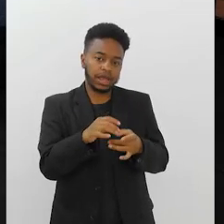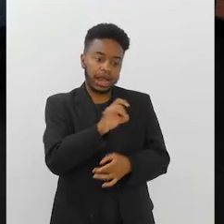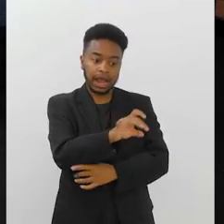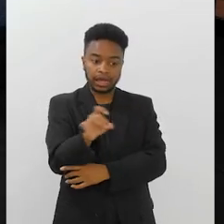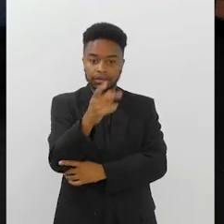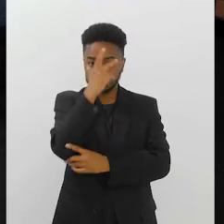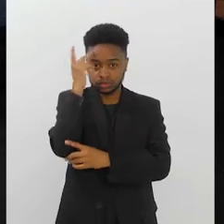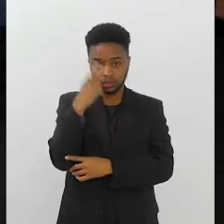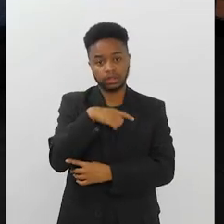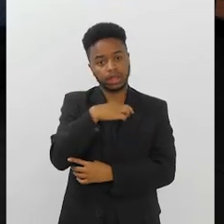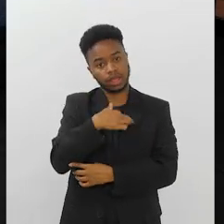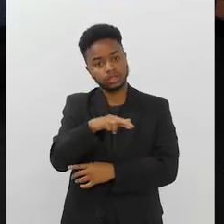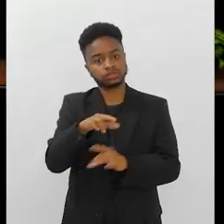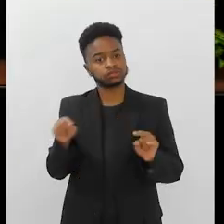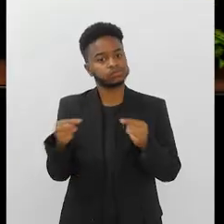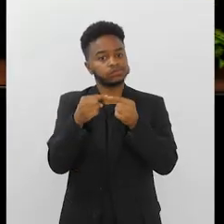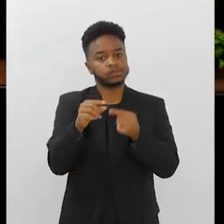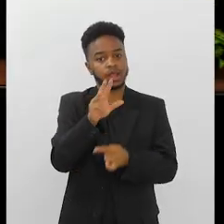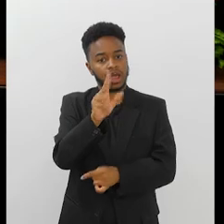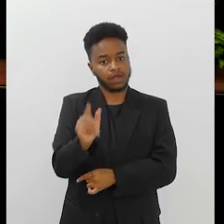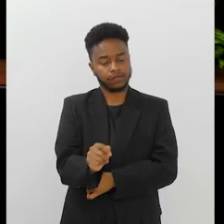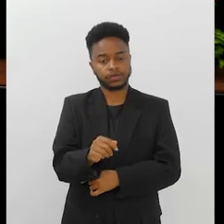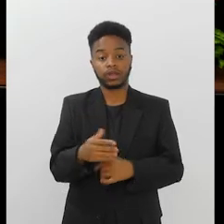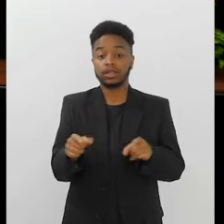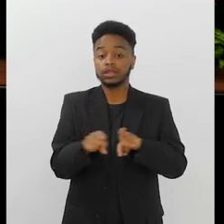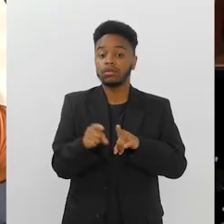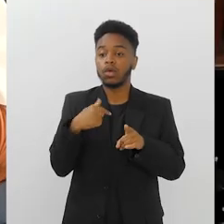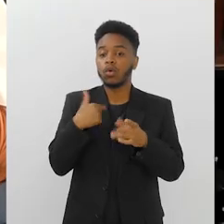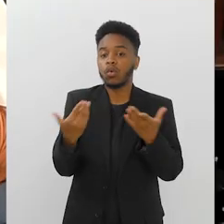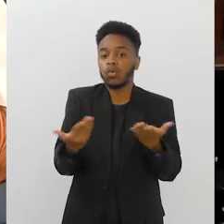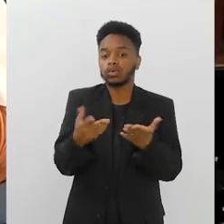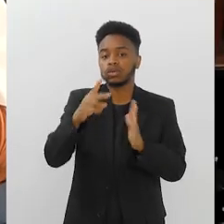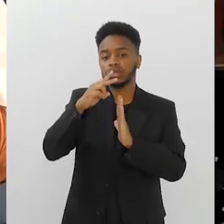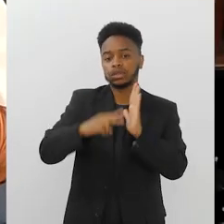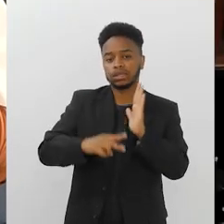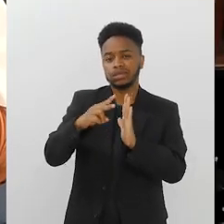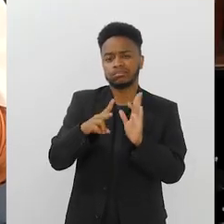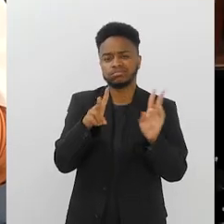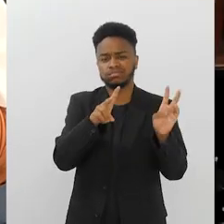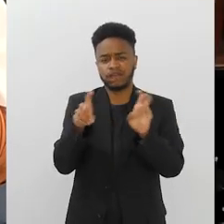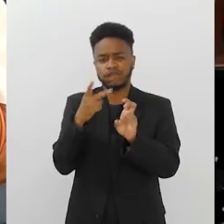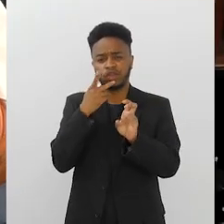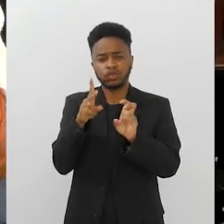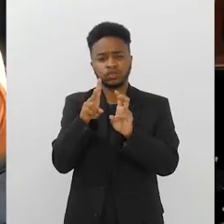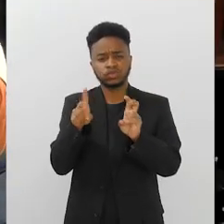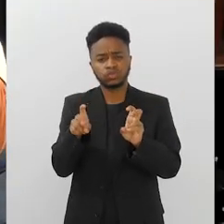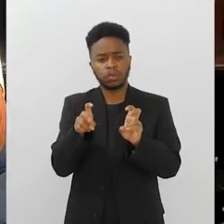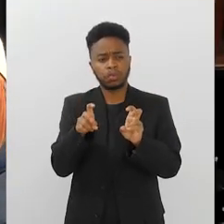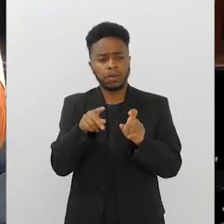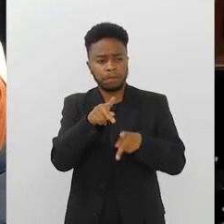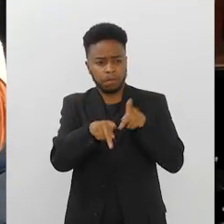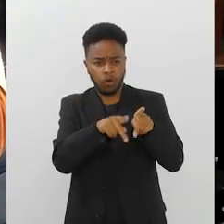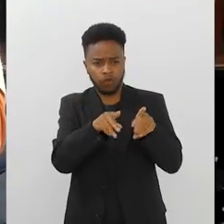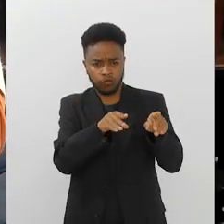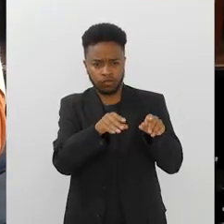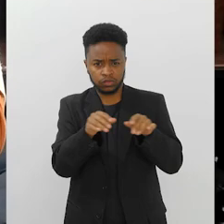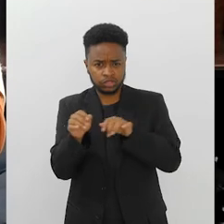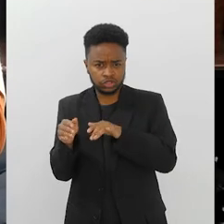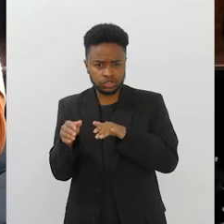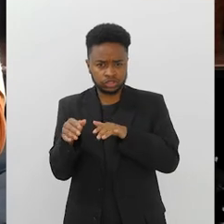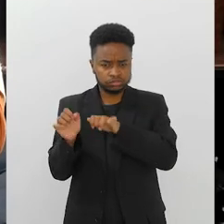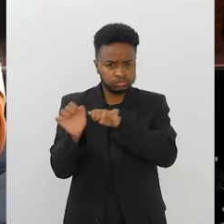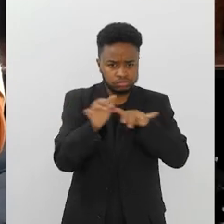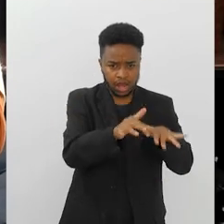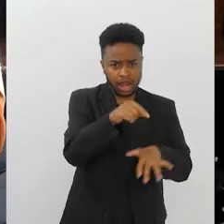gente em cada religioso aqui nessa terra como hoje eu li uma coisa você no início falou dos povos que vieram